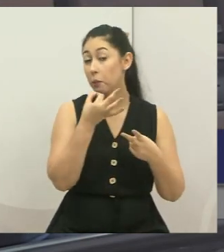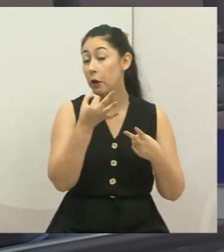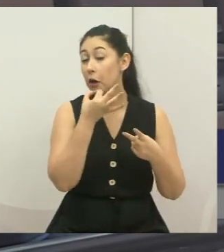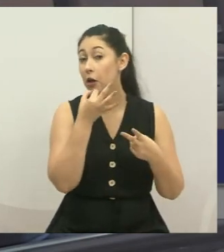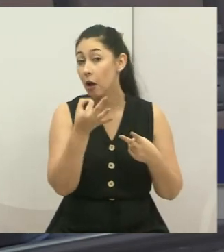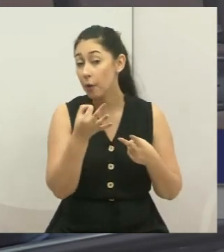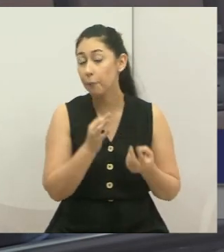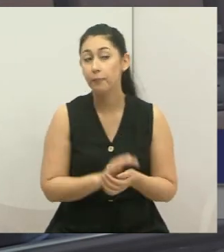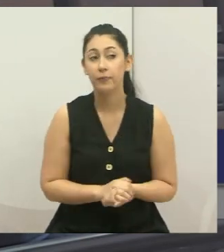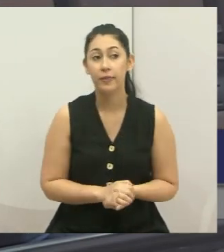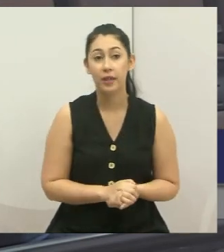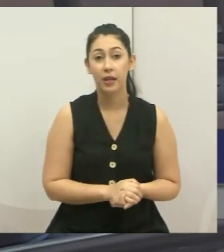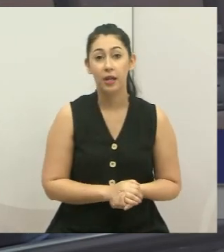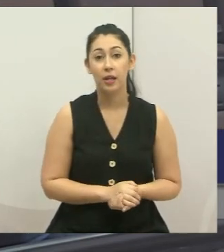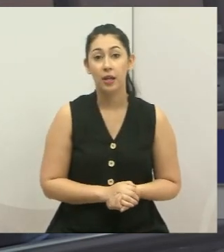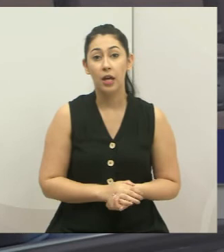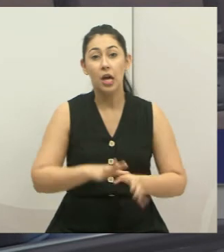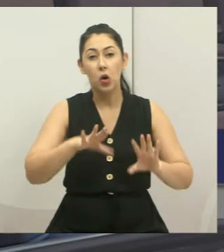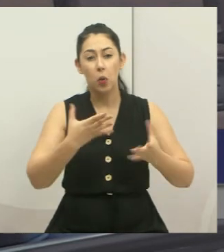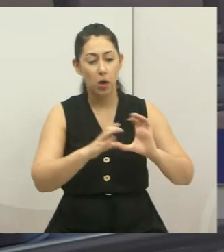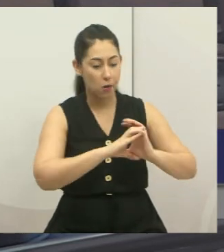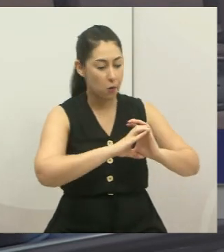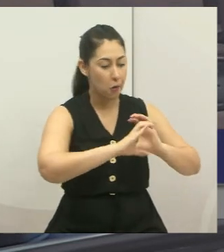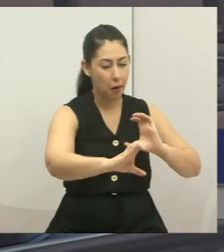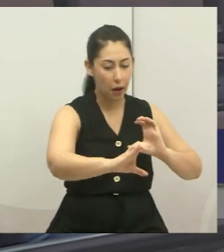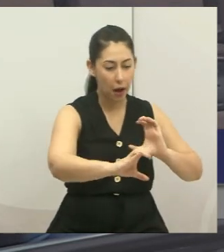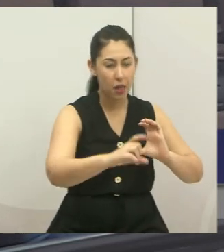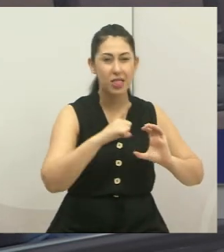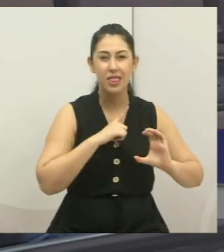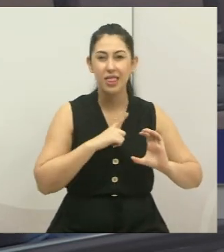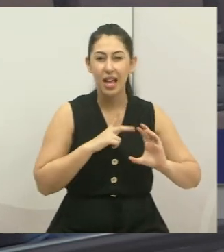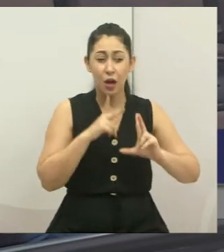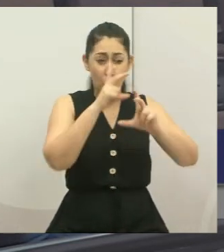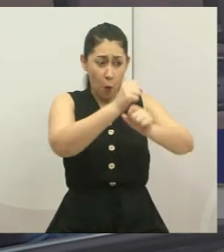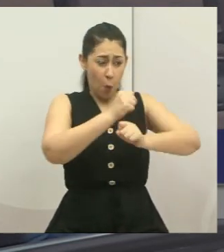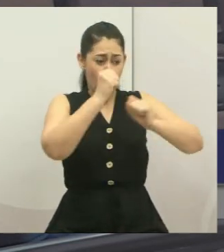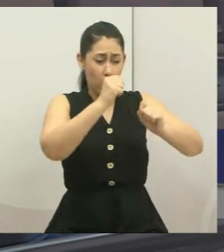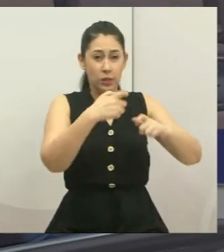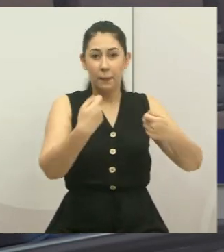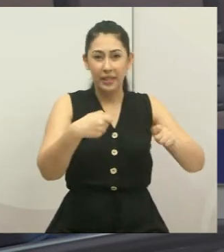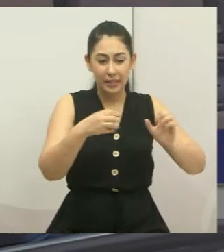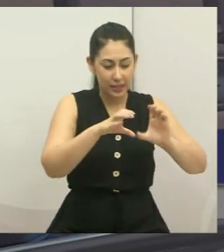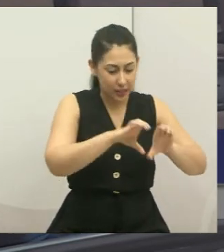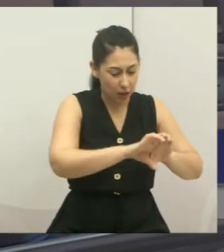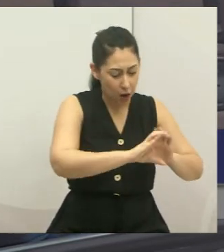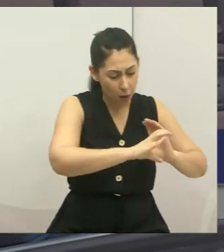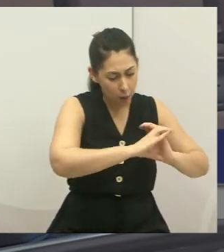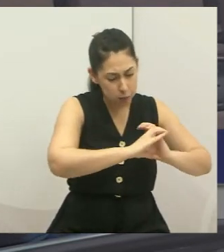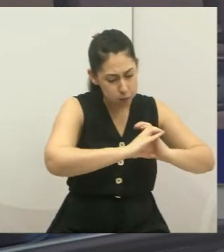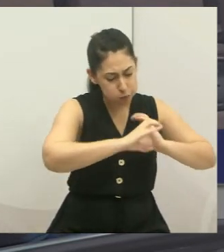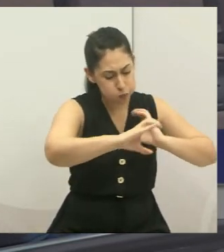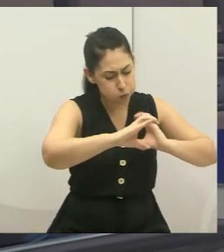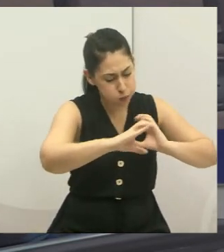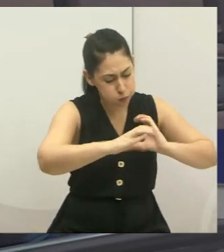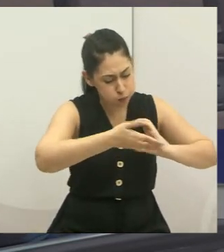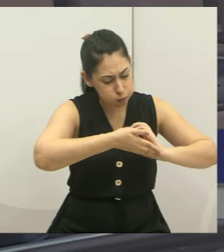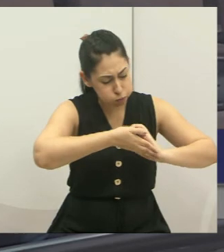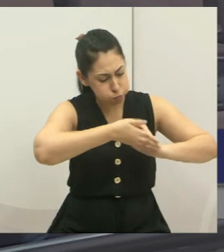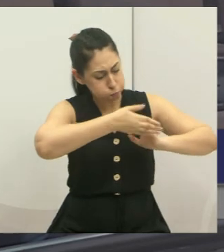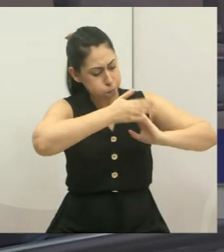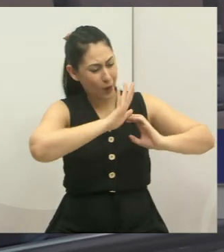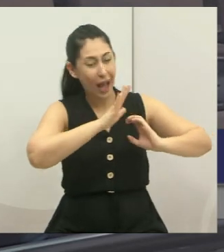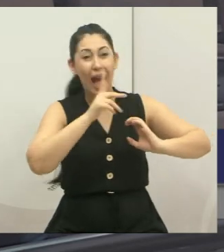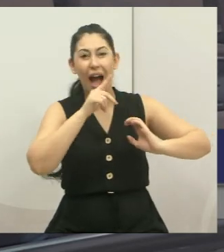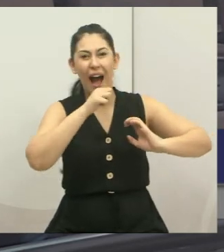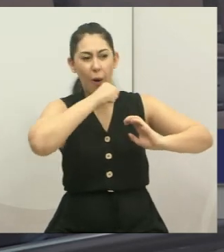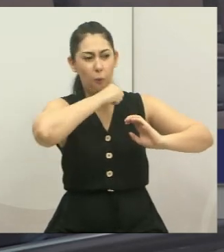relação àquele momento em que eles vão tirar a pressão dos canos, de hidrante e tudo mais. Então é aberto aquilo ali e aquela água jorra ali já cheguei a ver